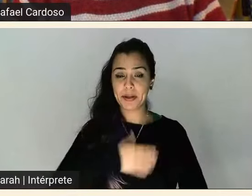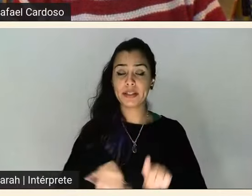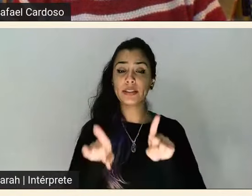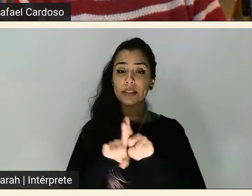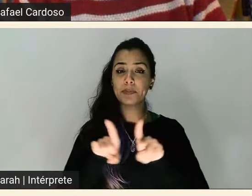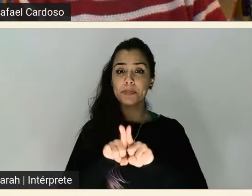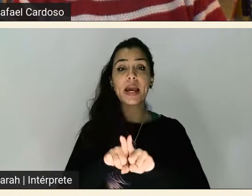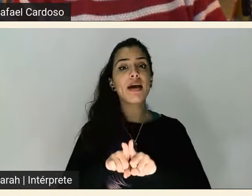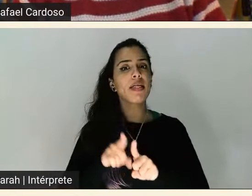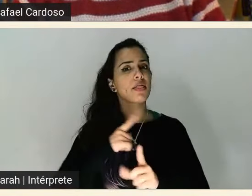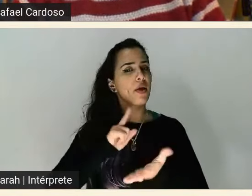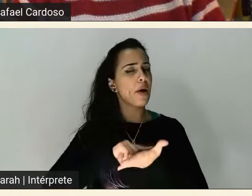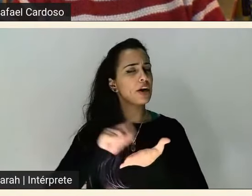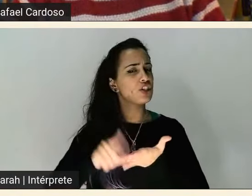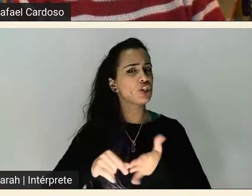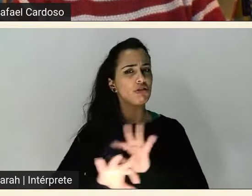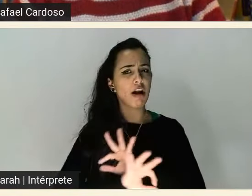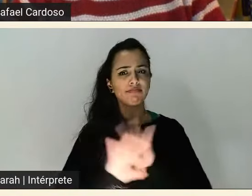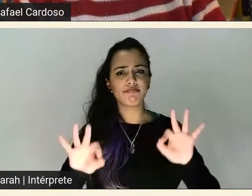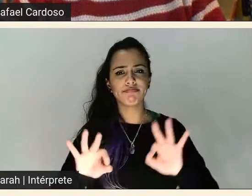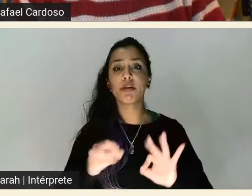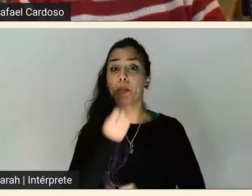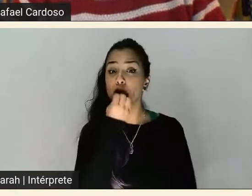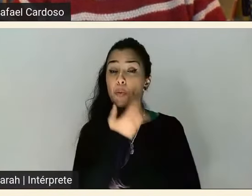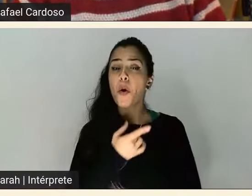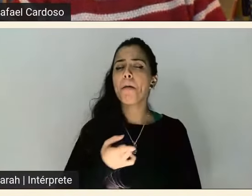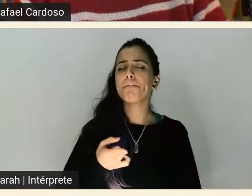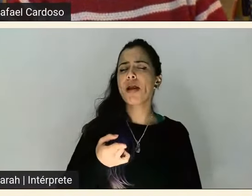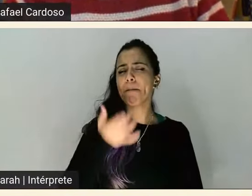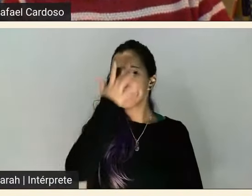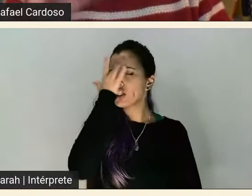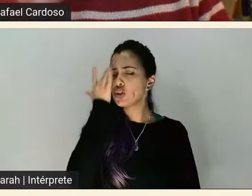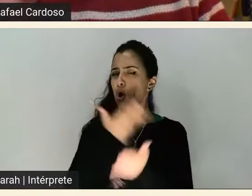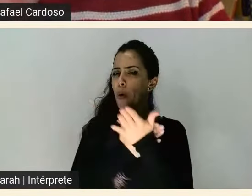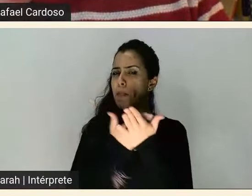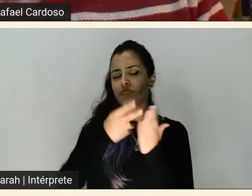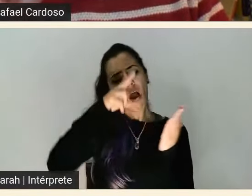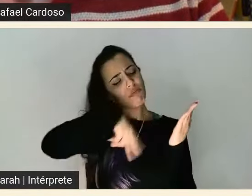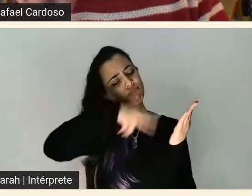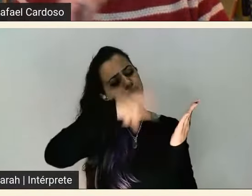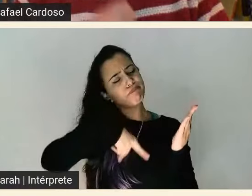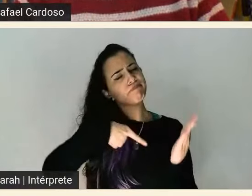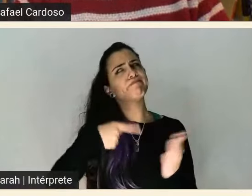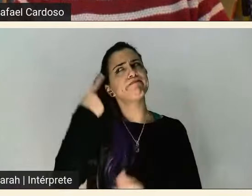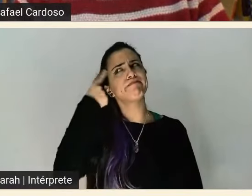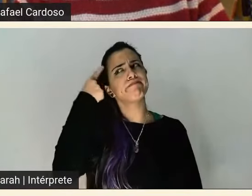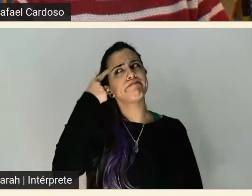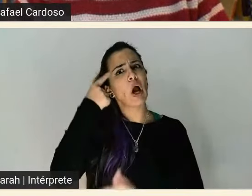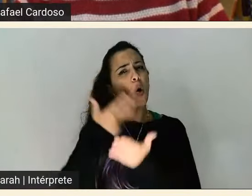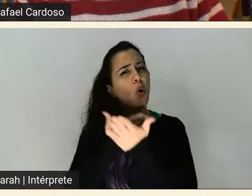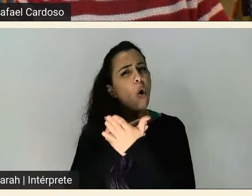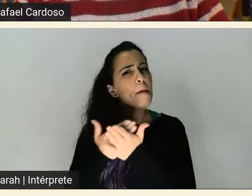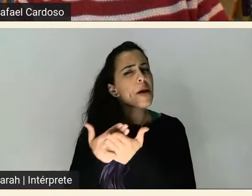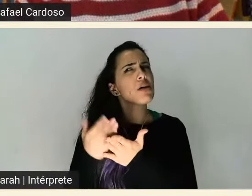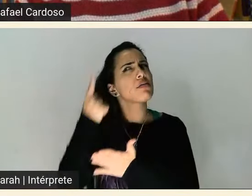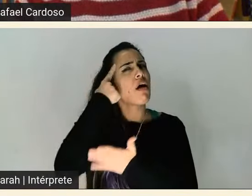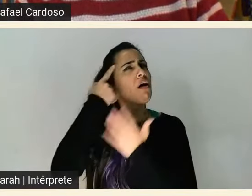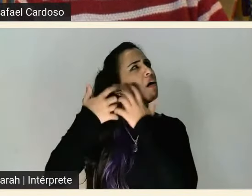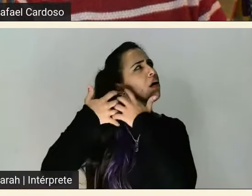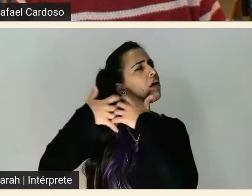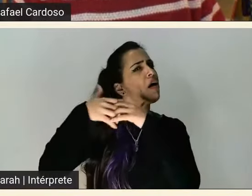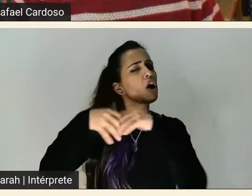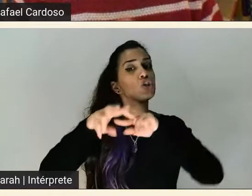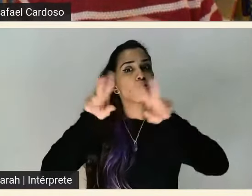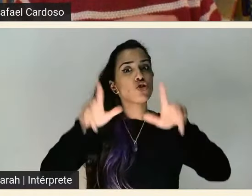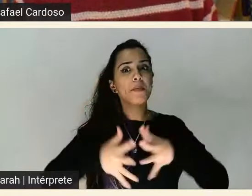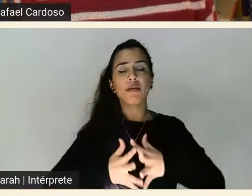que esse artigo é um excelente ponto de partida para começar a pensar, a desmontar a complexidade dessa